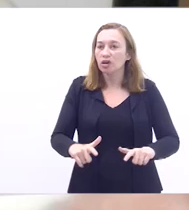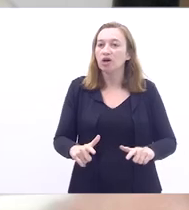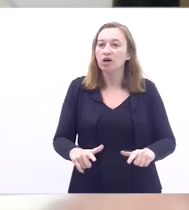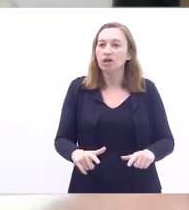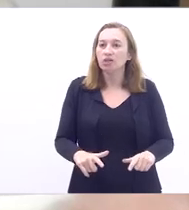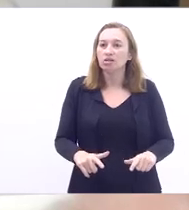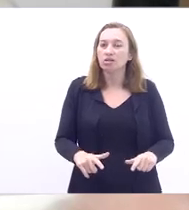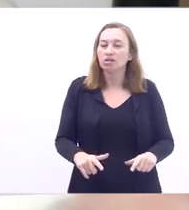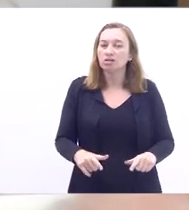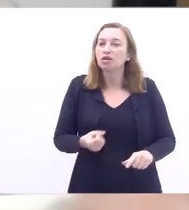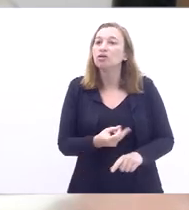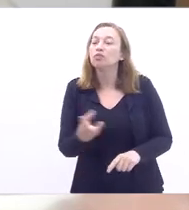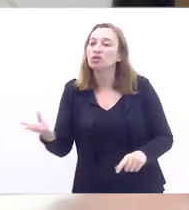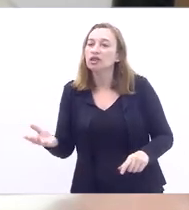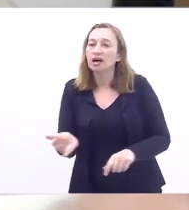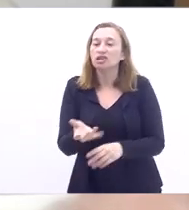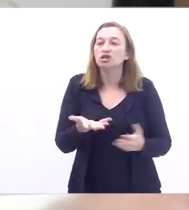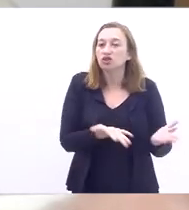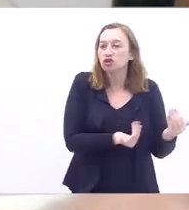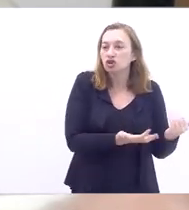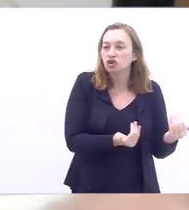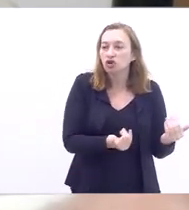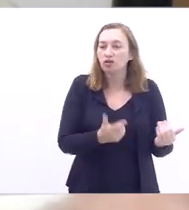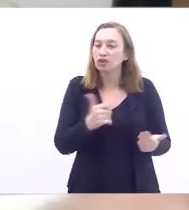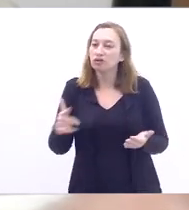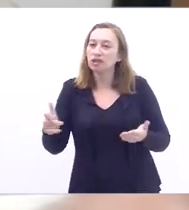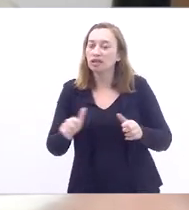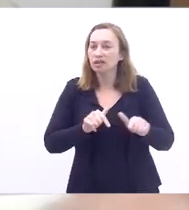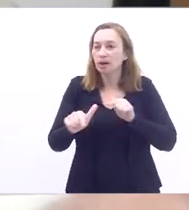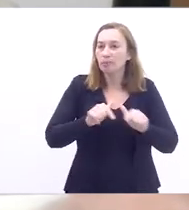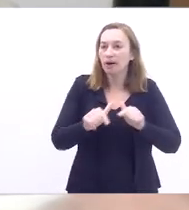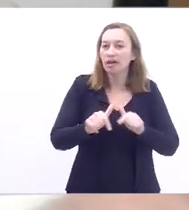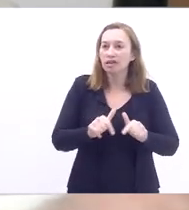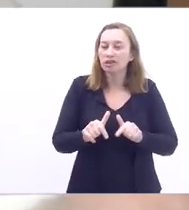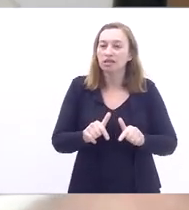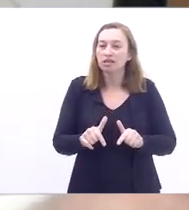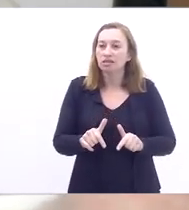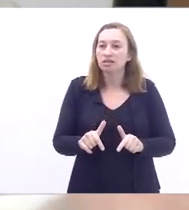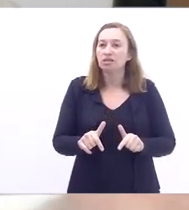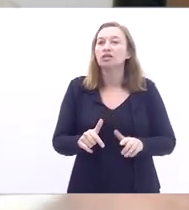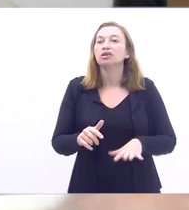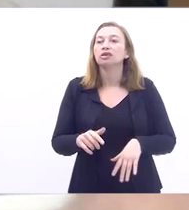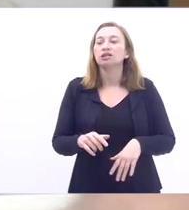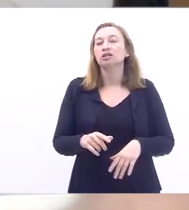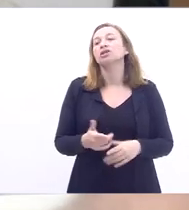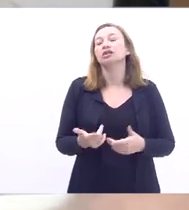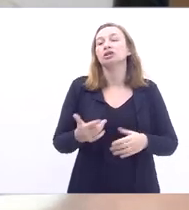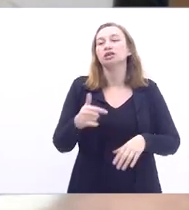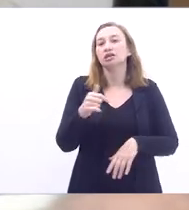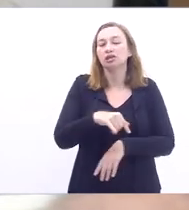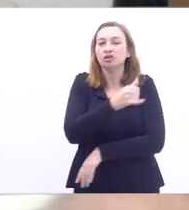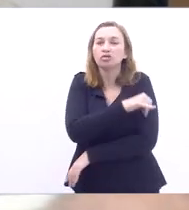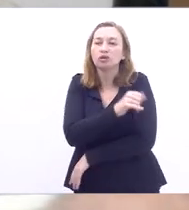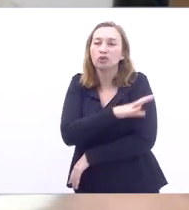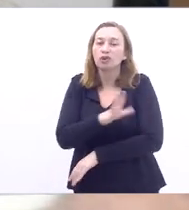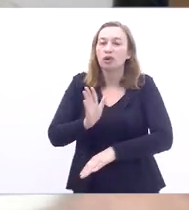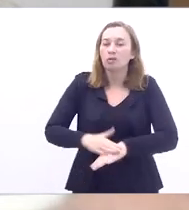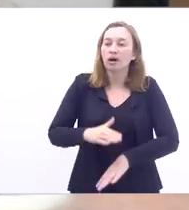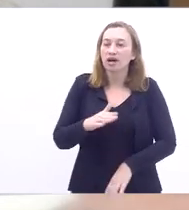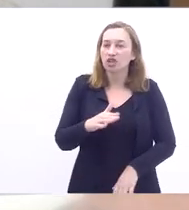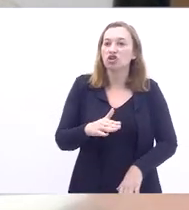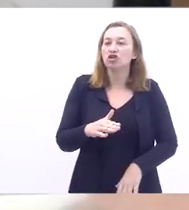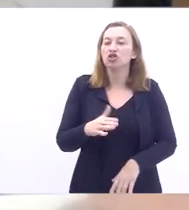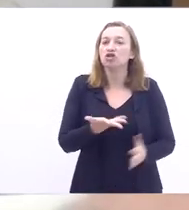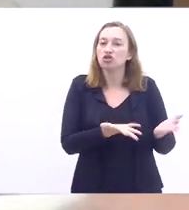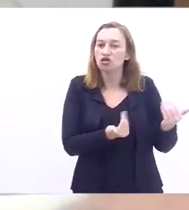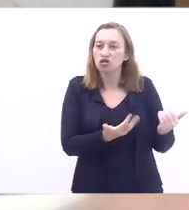tem né A grande quantidade de jovens desempregados a gente já teve o rio há pouco tempo como estado que tinha mais jovens de 18 a 29 anos desempregado e o norte Fluminense